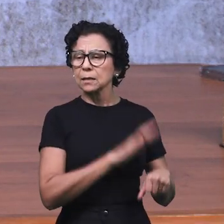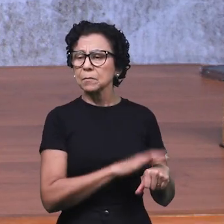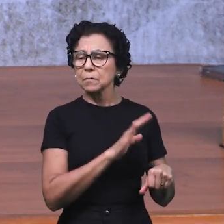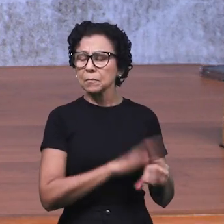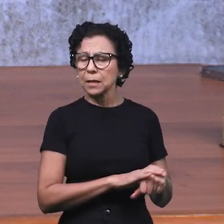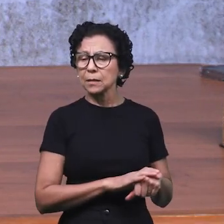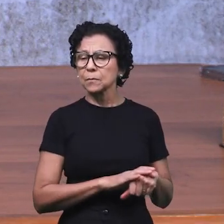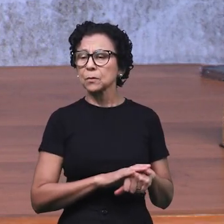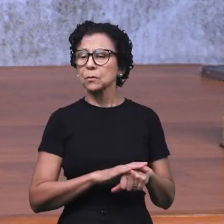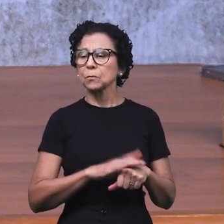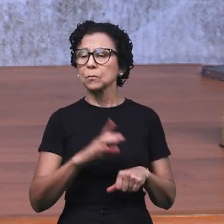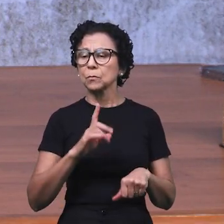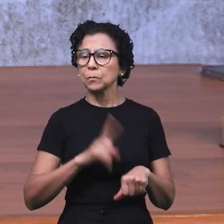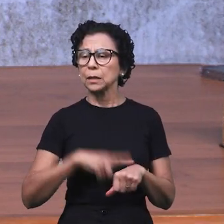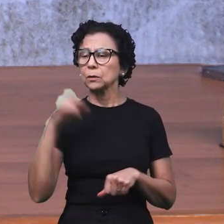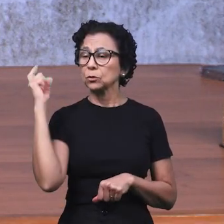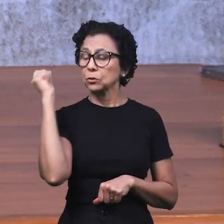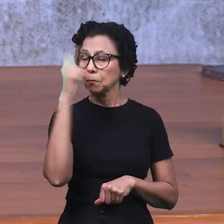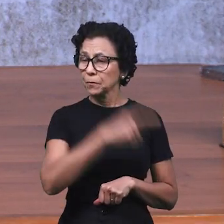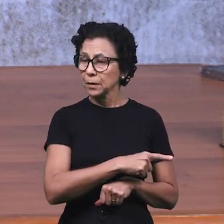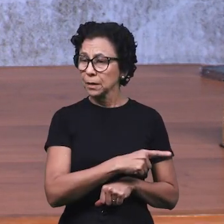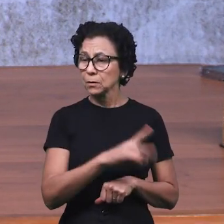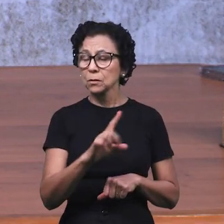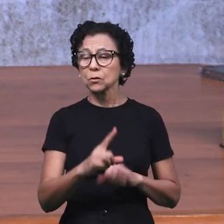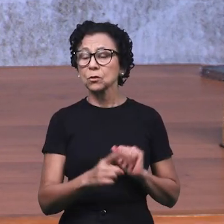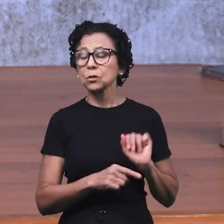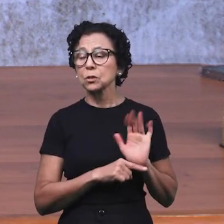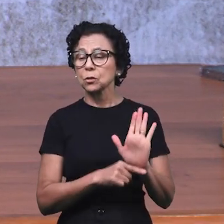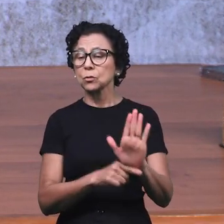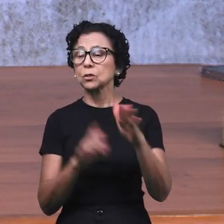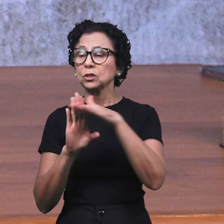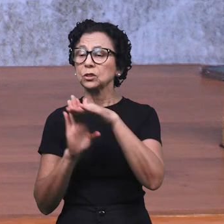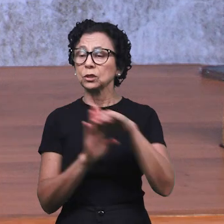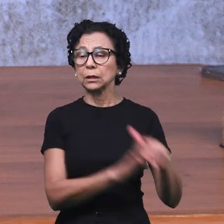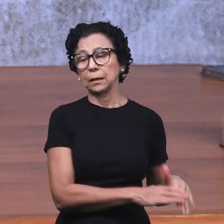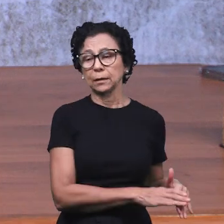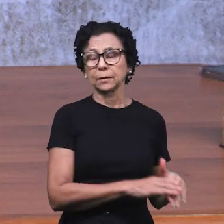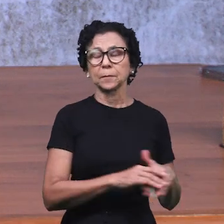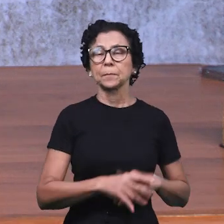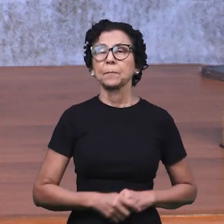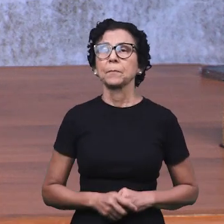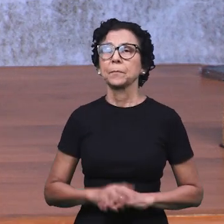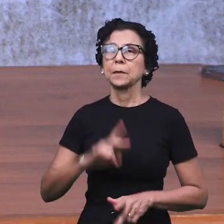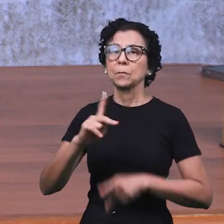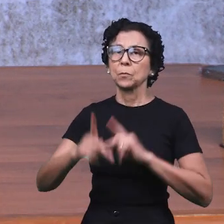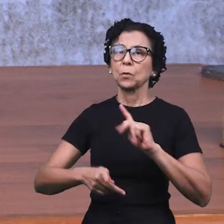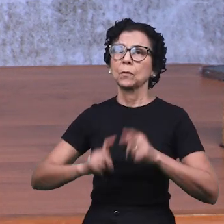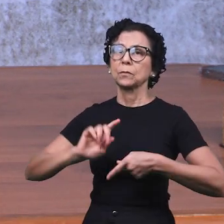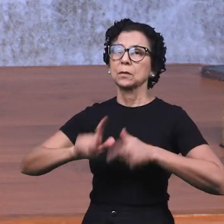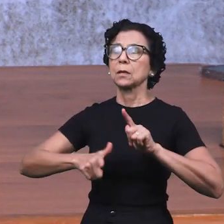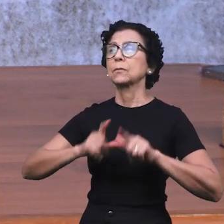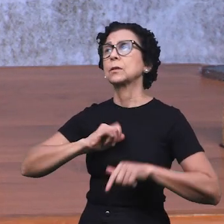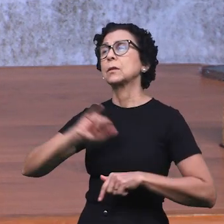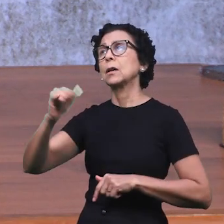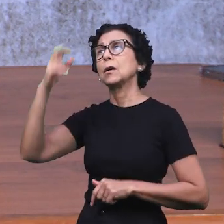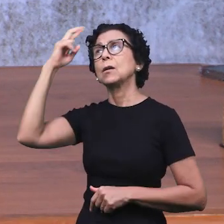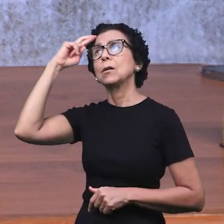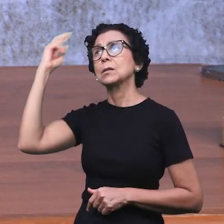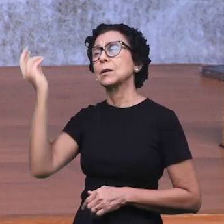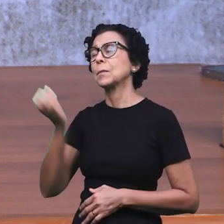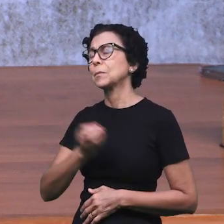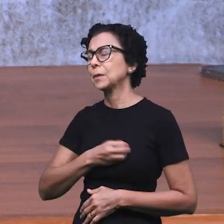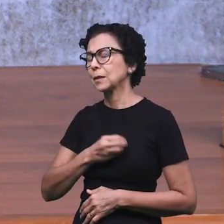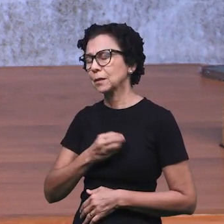aperto. Mas os filhos de Israel disseram ao Senhor: pecamos,